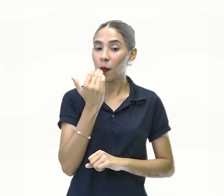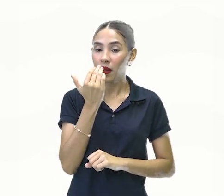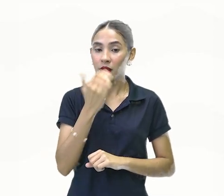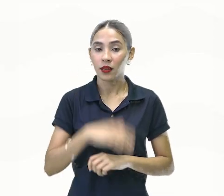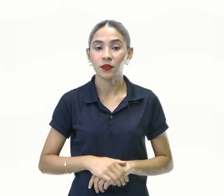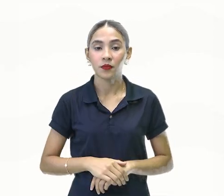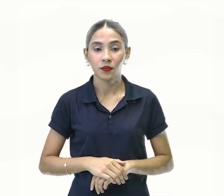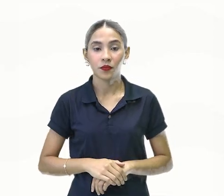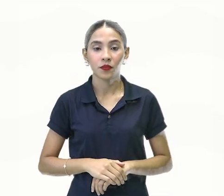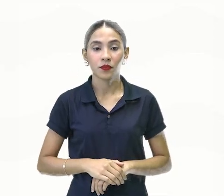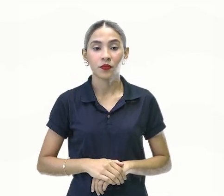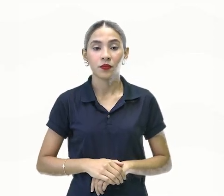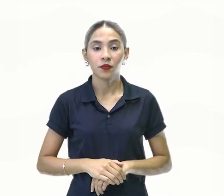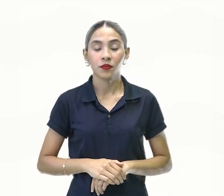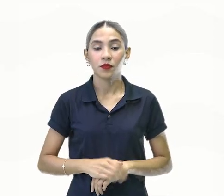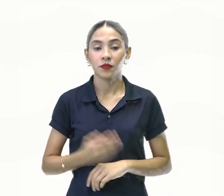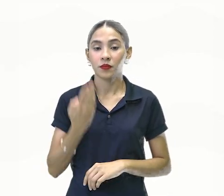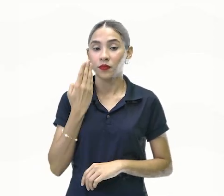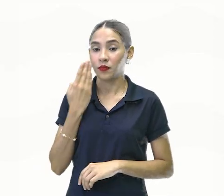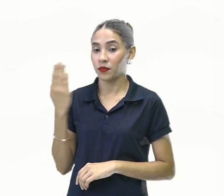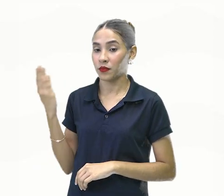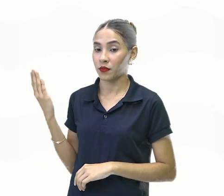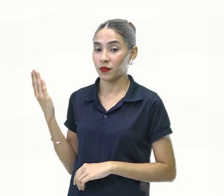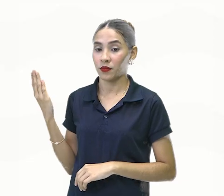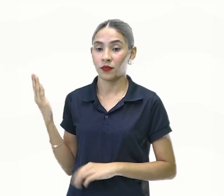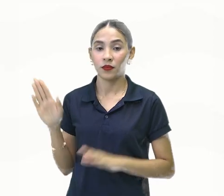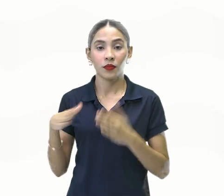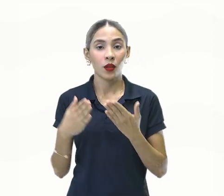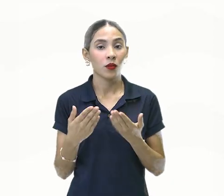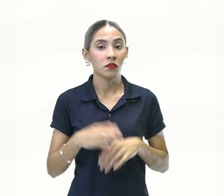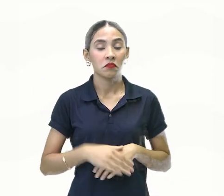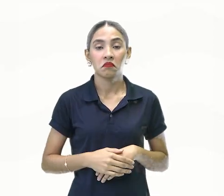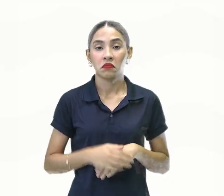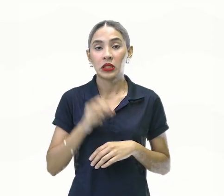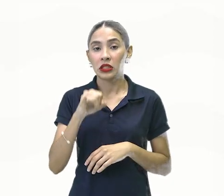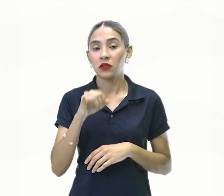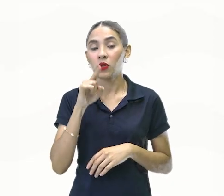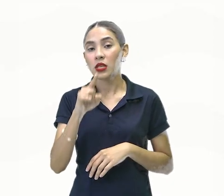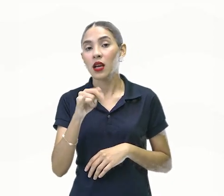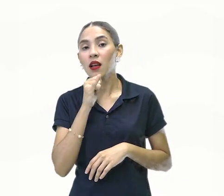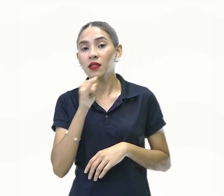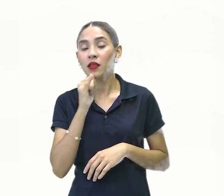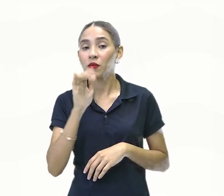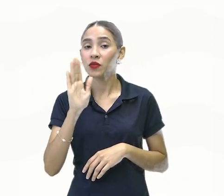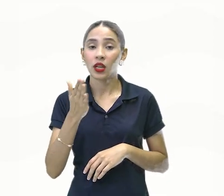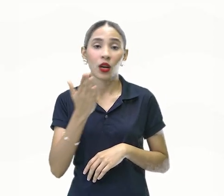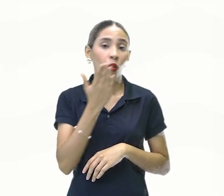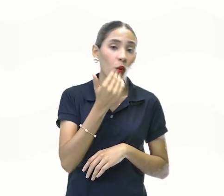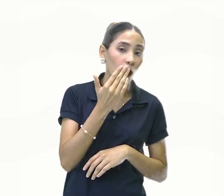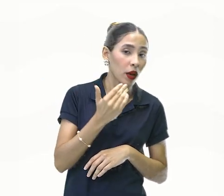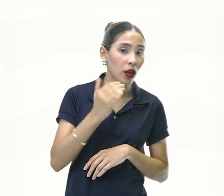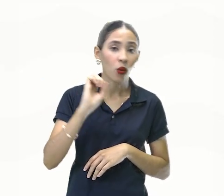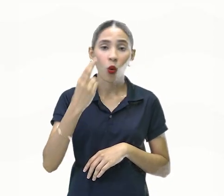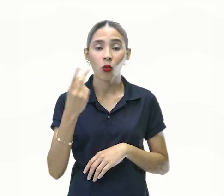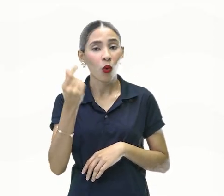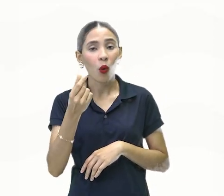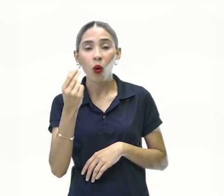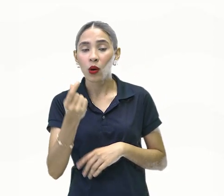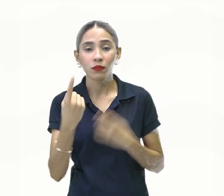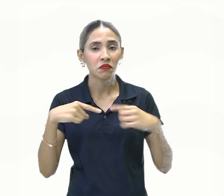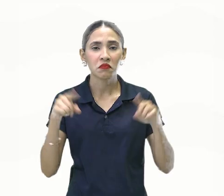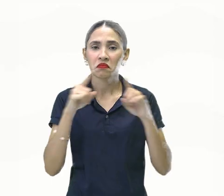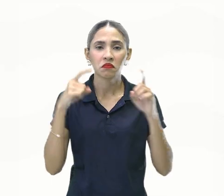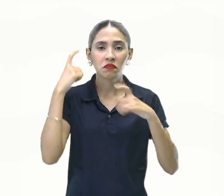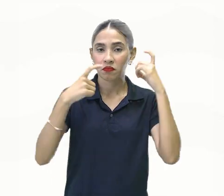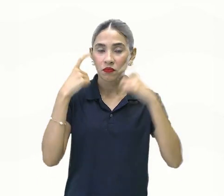Can be taken with or without food. Então, não importa se você já comeu, faz tempo, isso não importa, pode